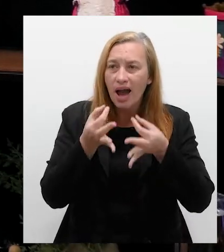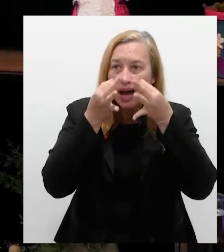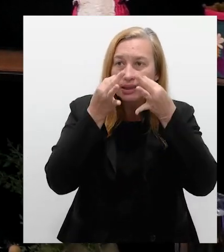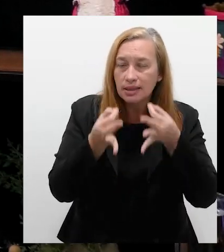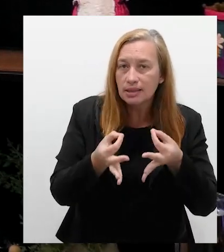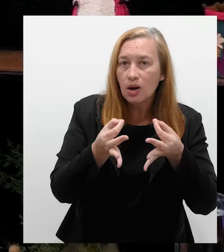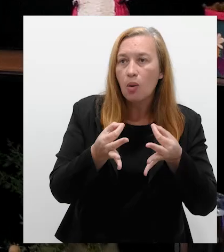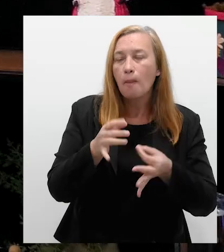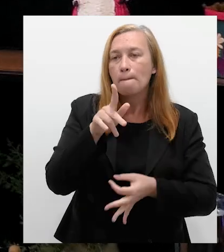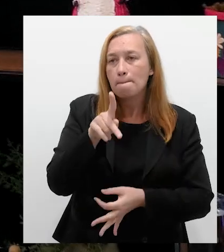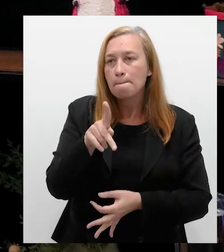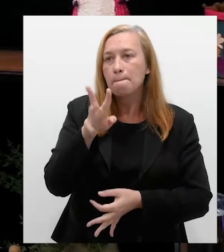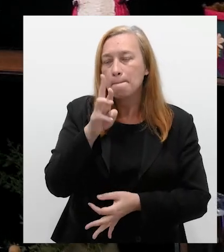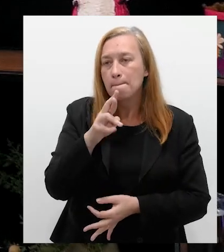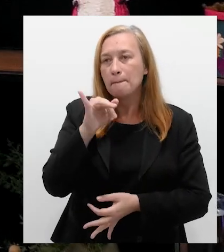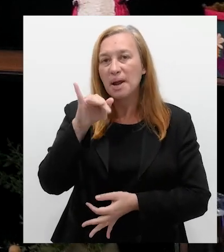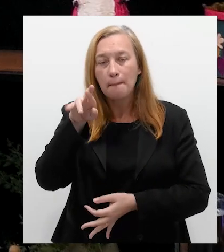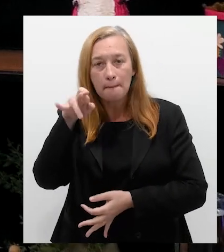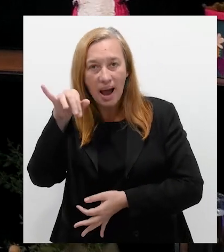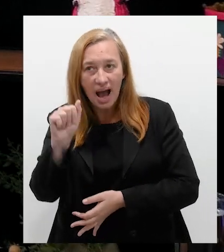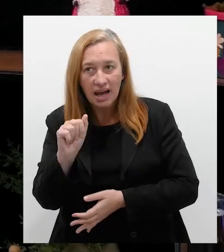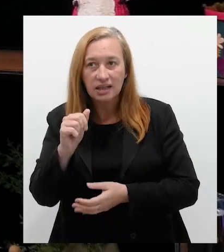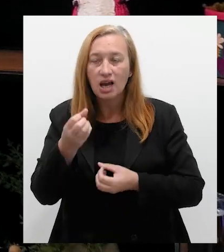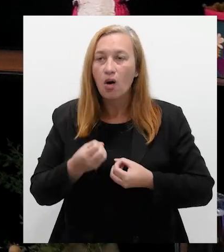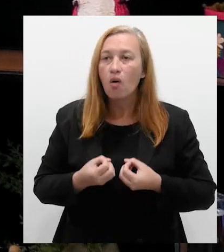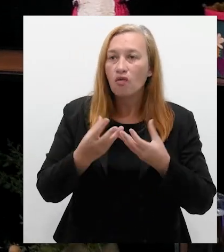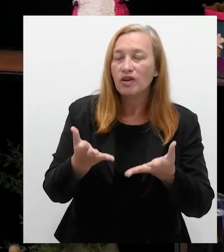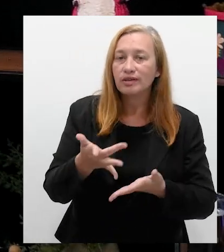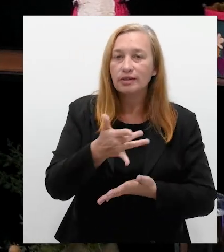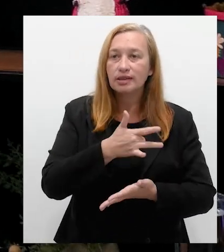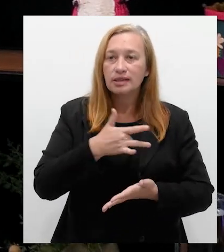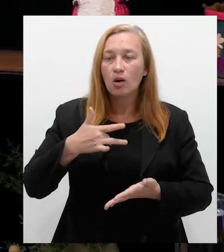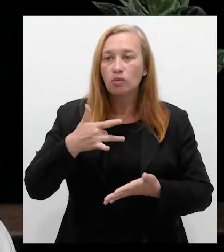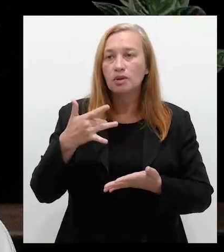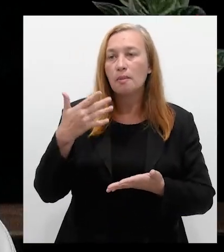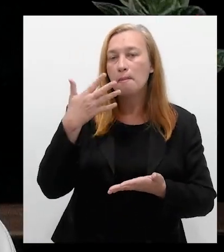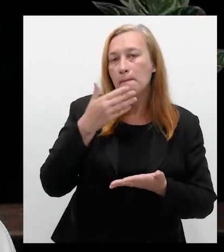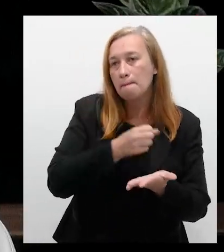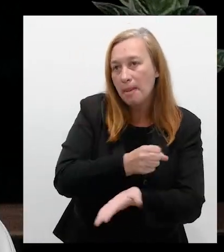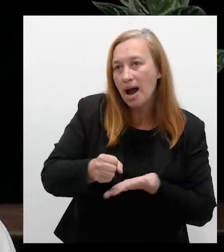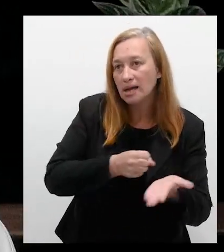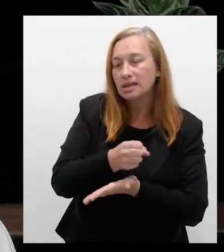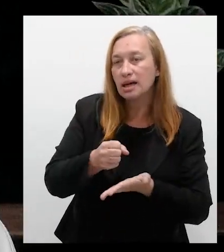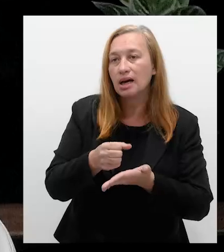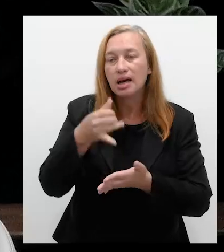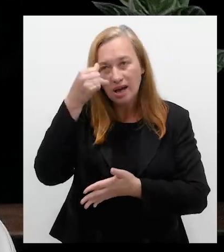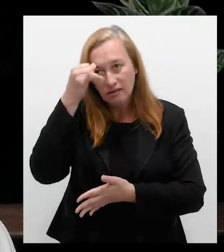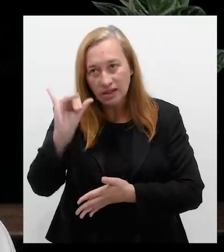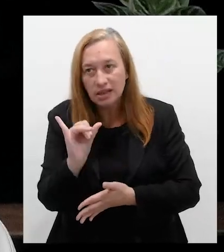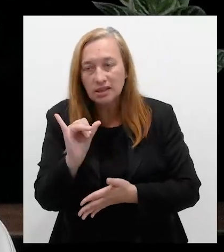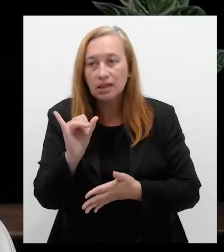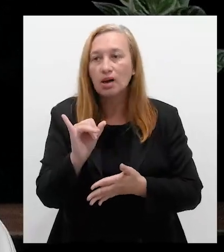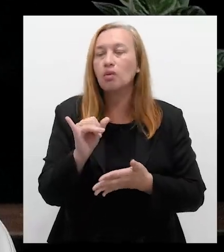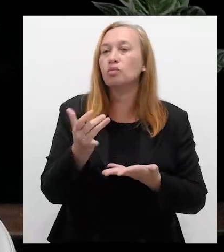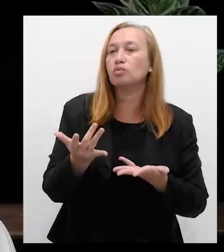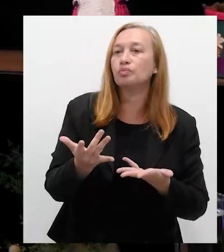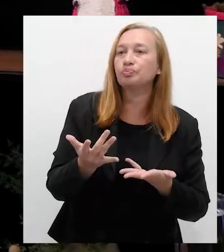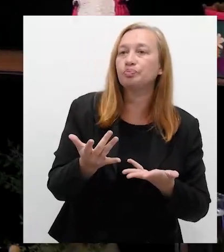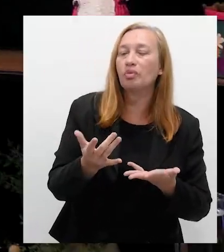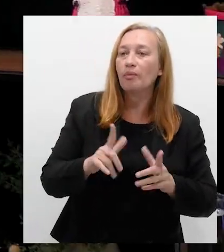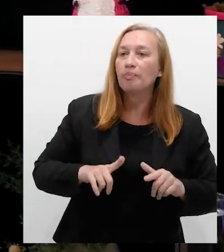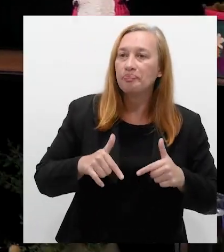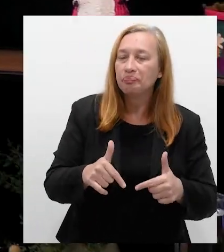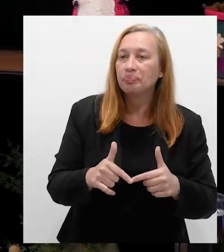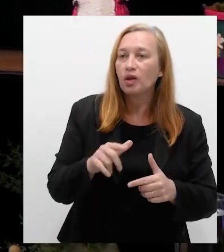primária, são a oferta de saúde básica, ou seja, prevenção, né, promoção de saúde, as